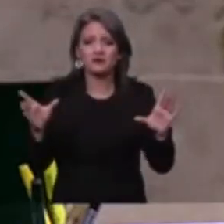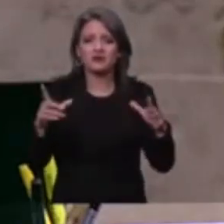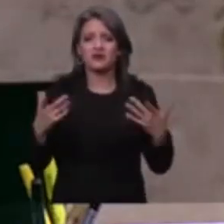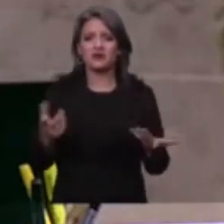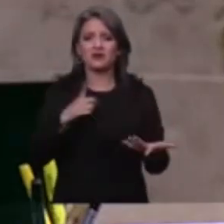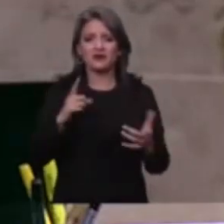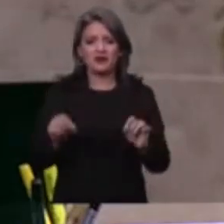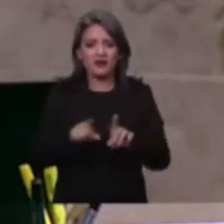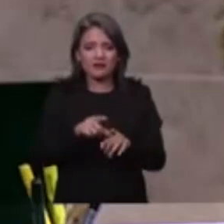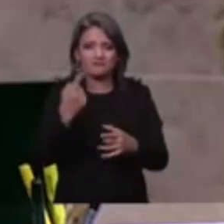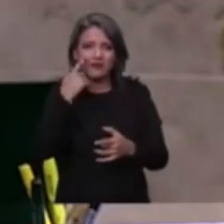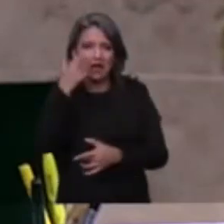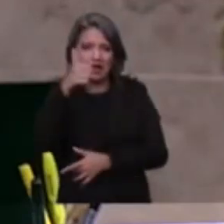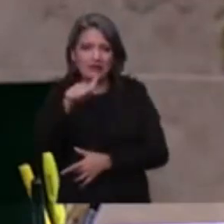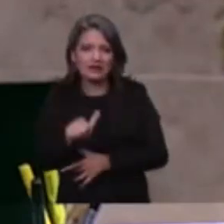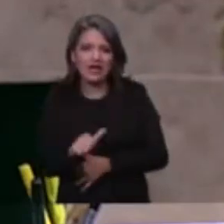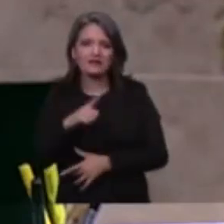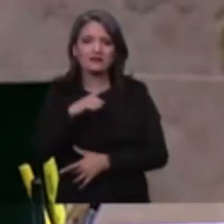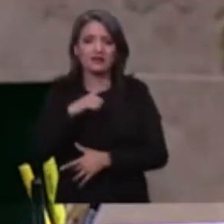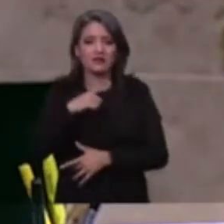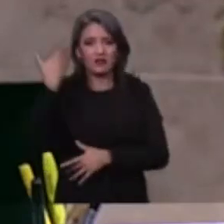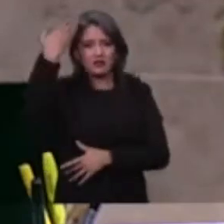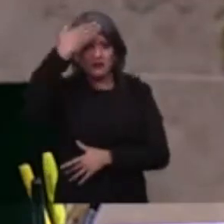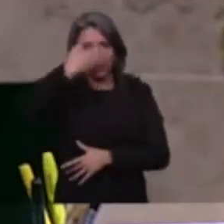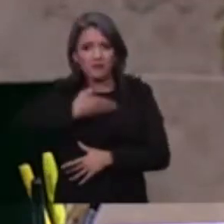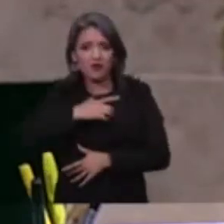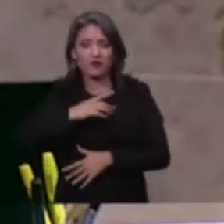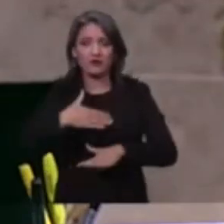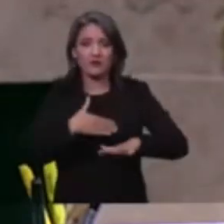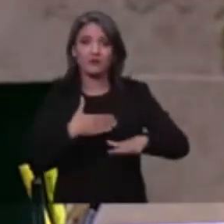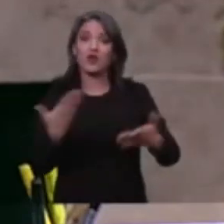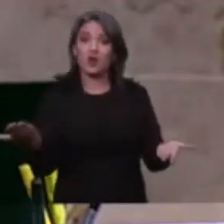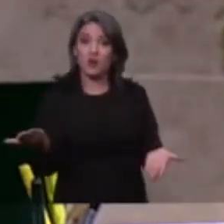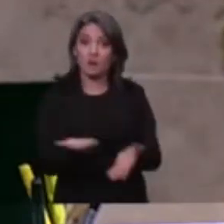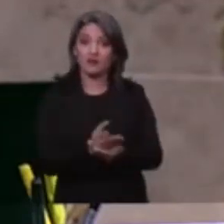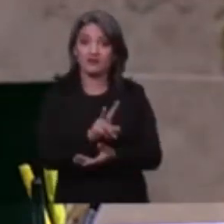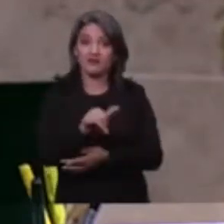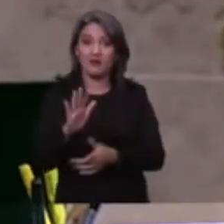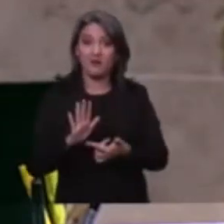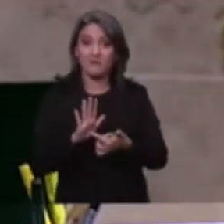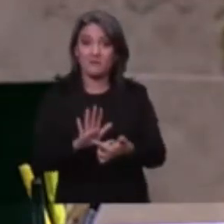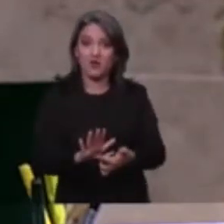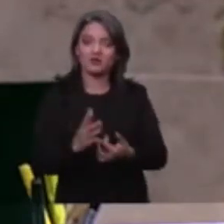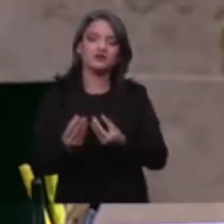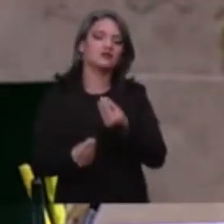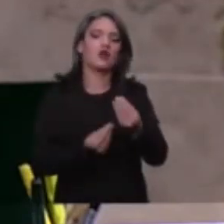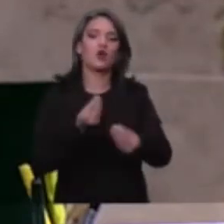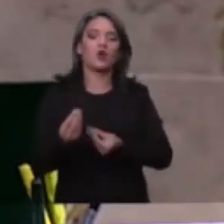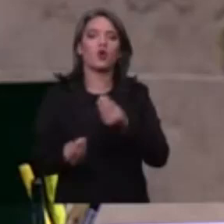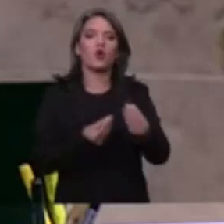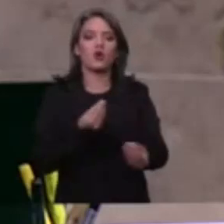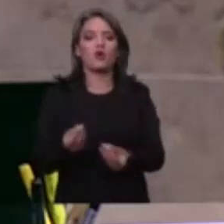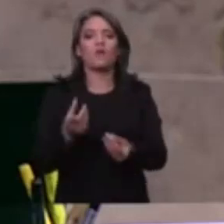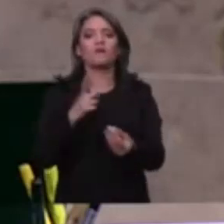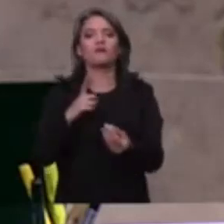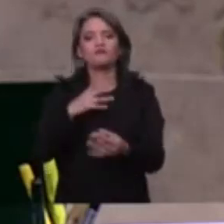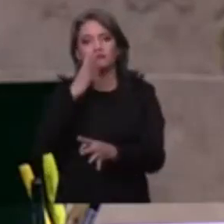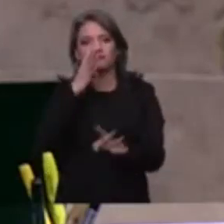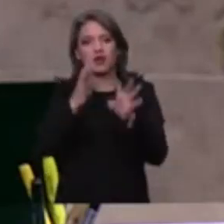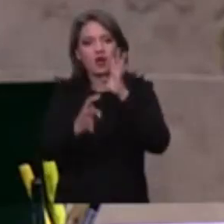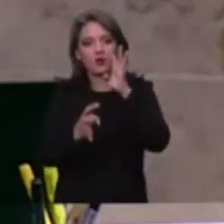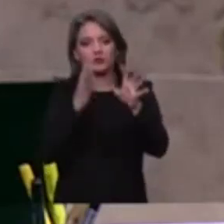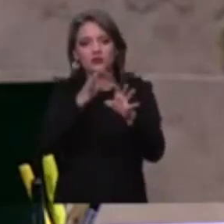provas coligidas no processo em que se demonstrará a procedência da tese acusatória exposta